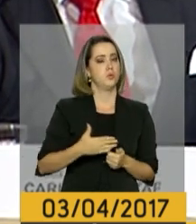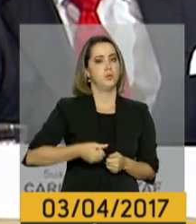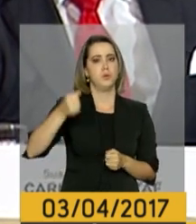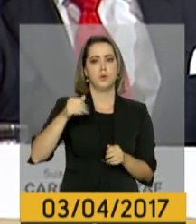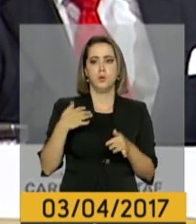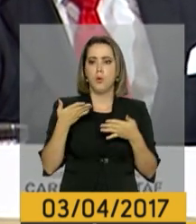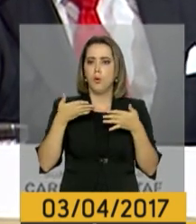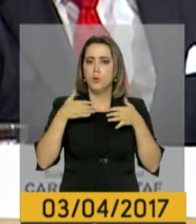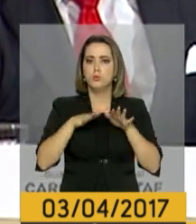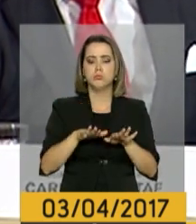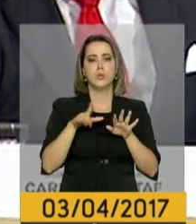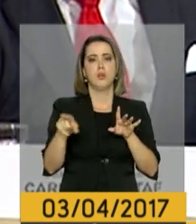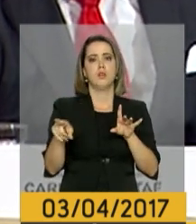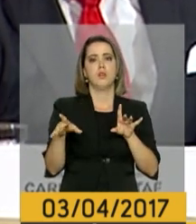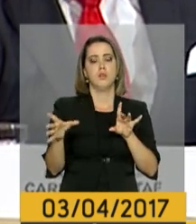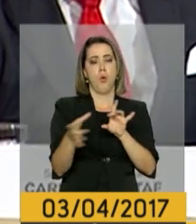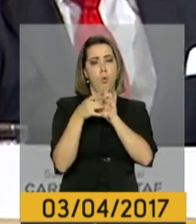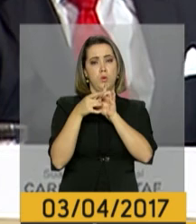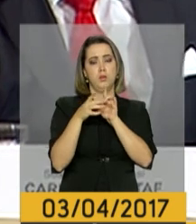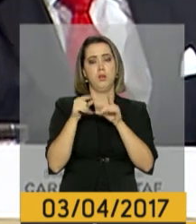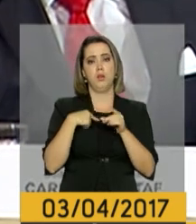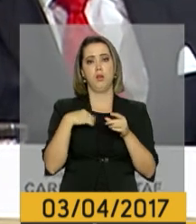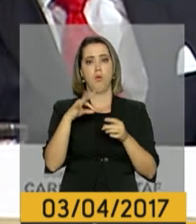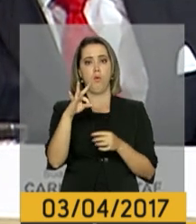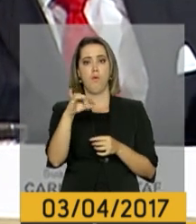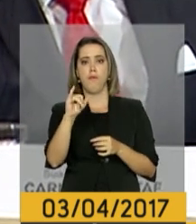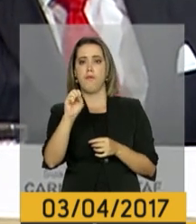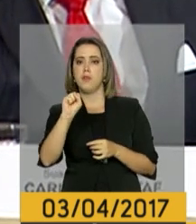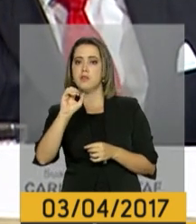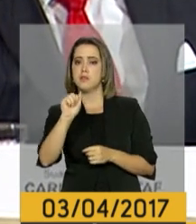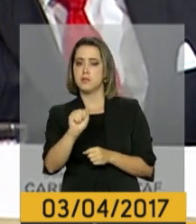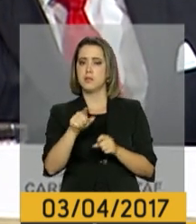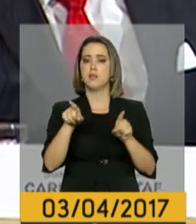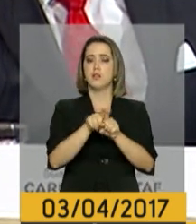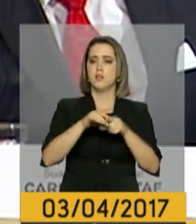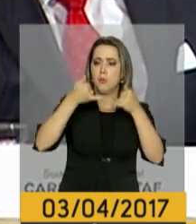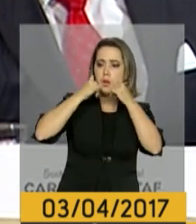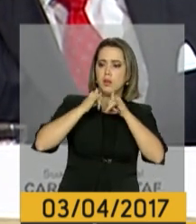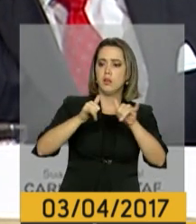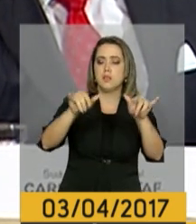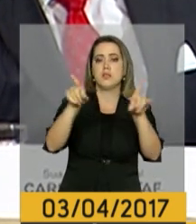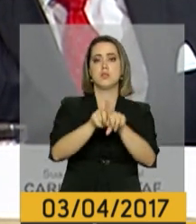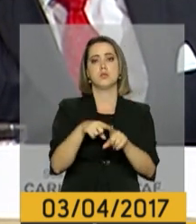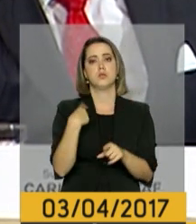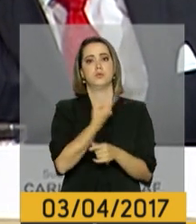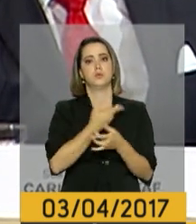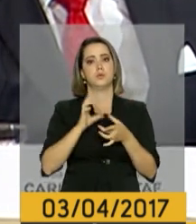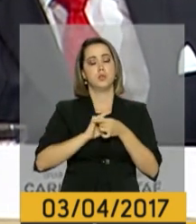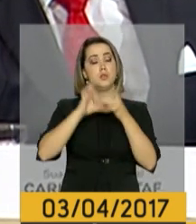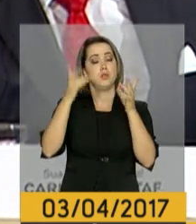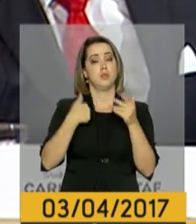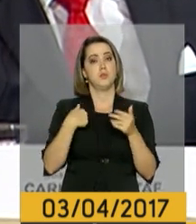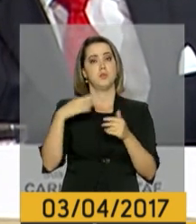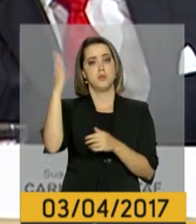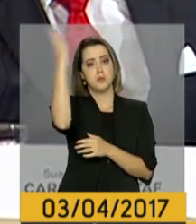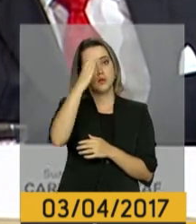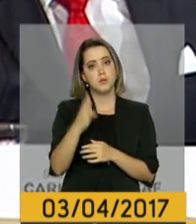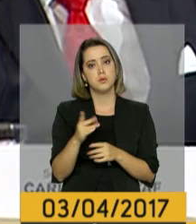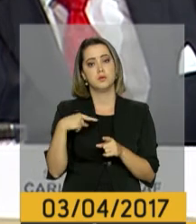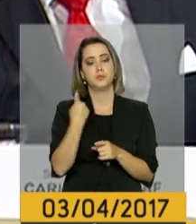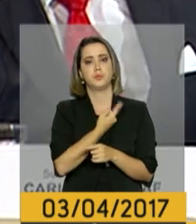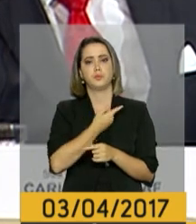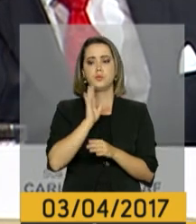e energética. Assim, liberaremos o potencial de crescimento deste enorme país, em benefício de